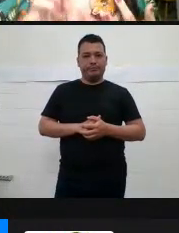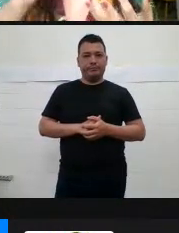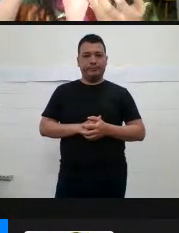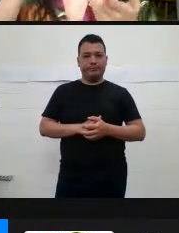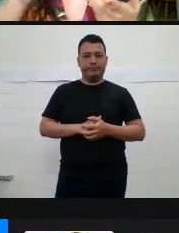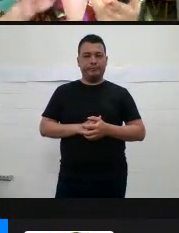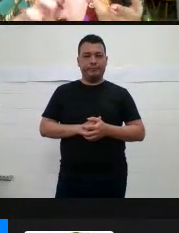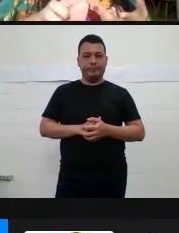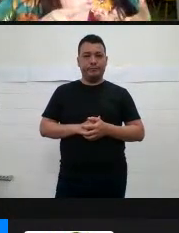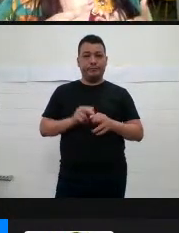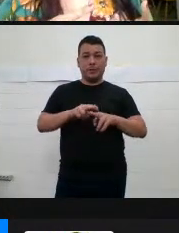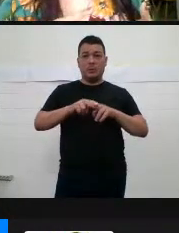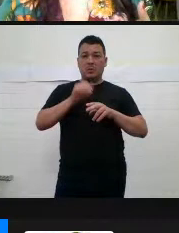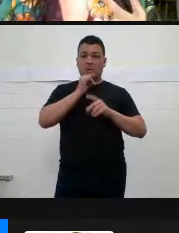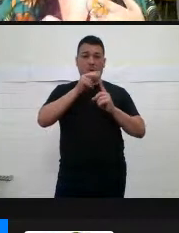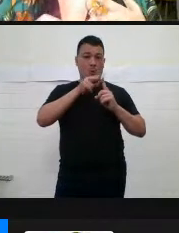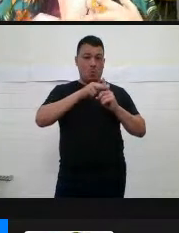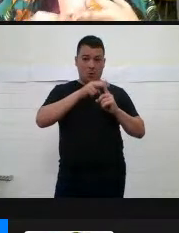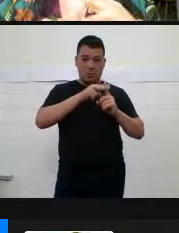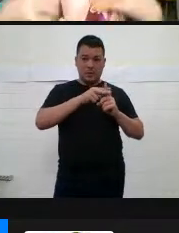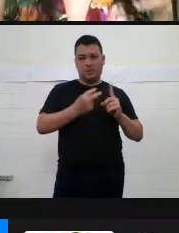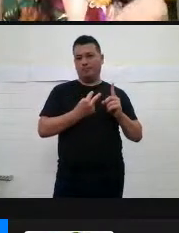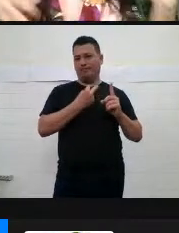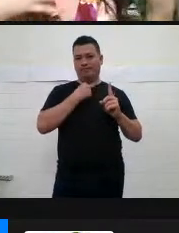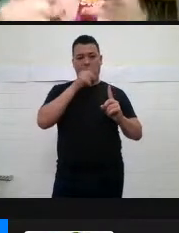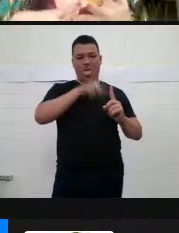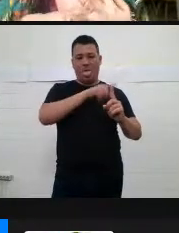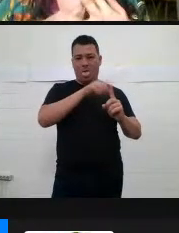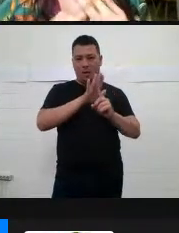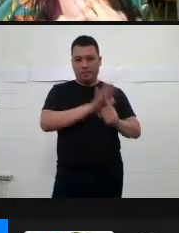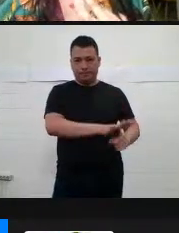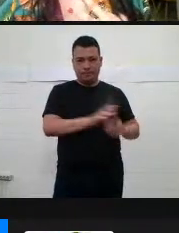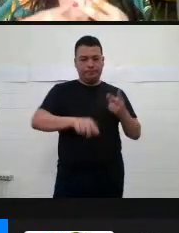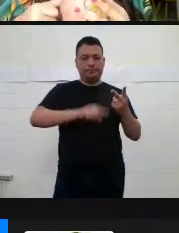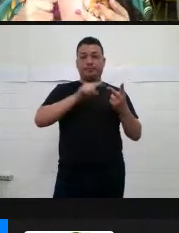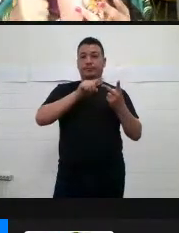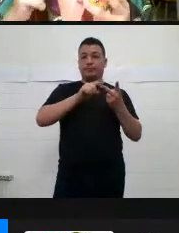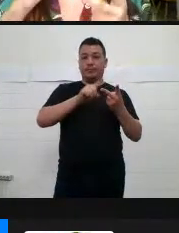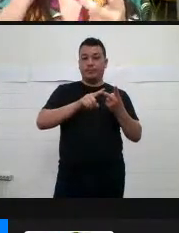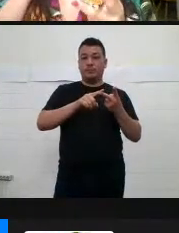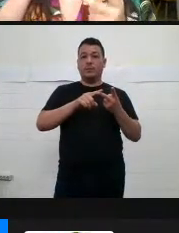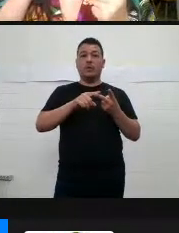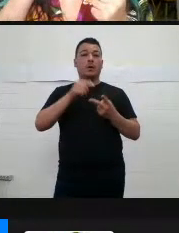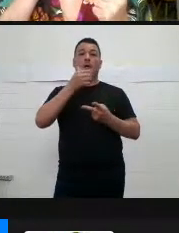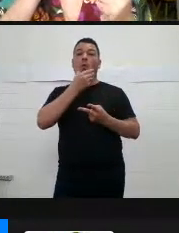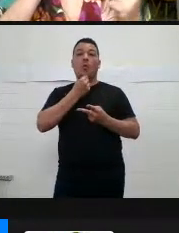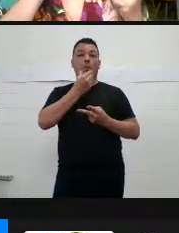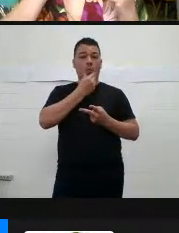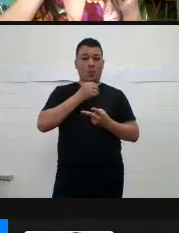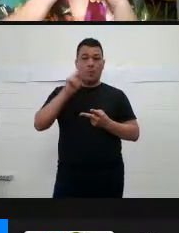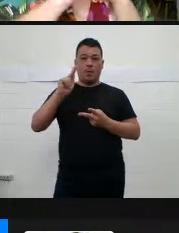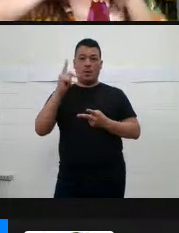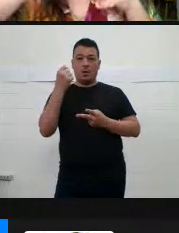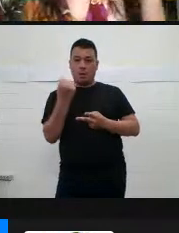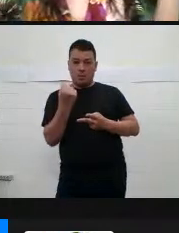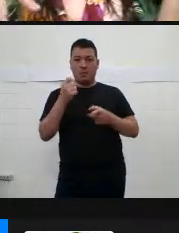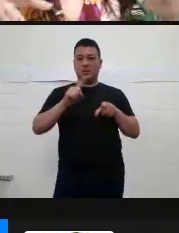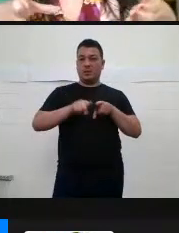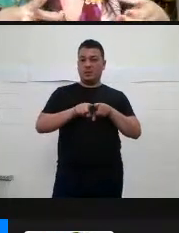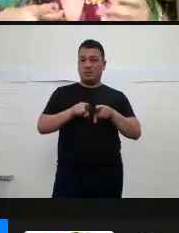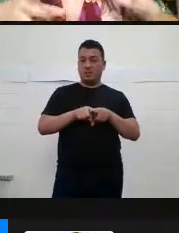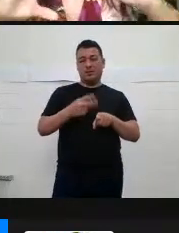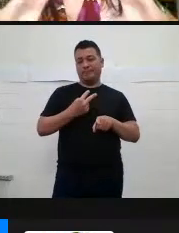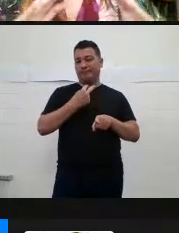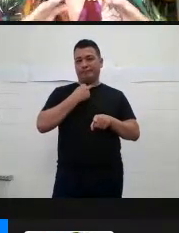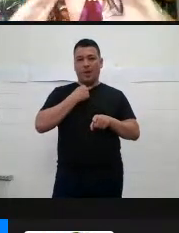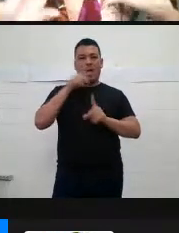a masturbação, as relações homoafetivas, todos esses